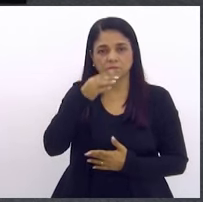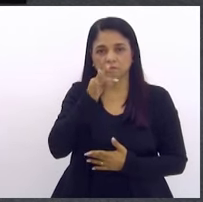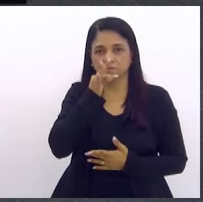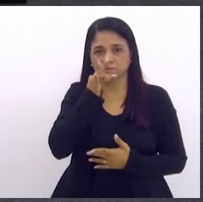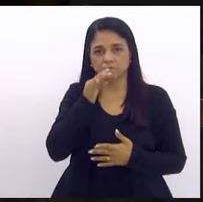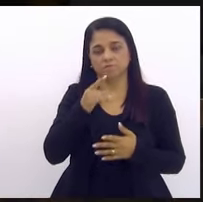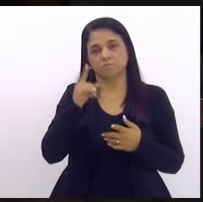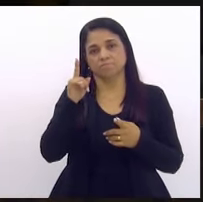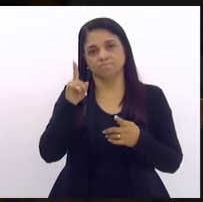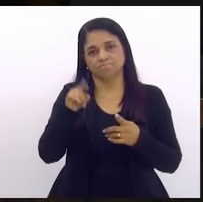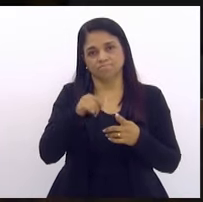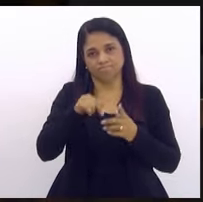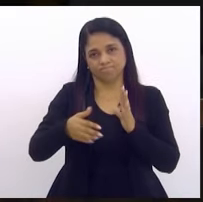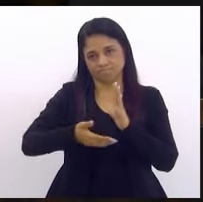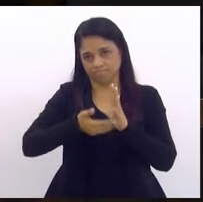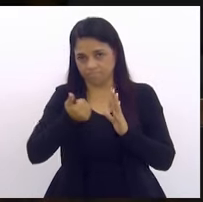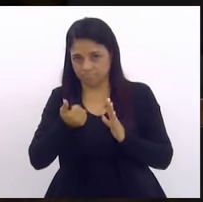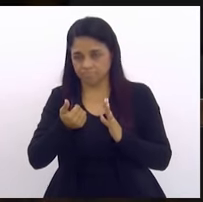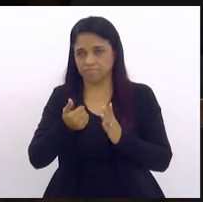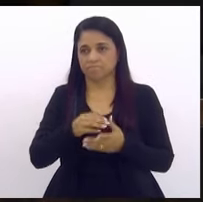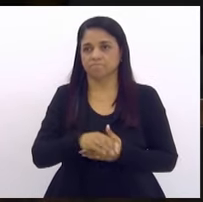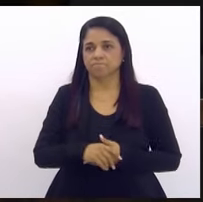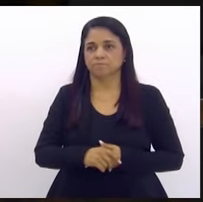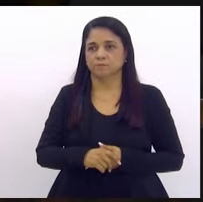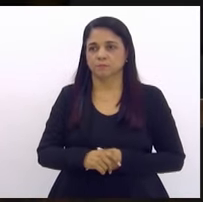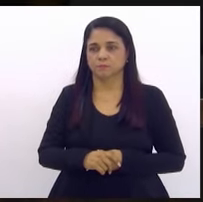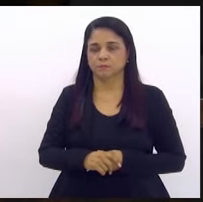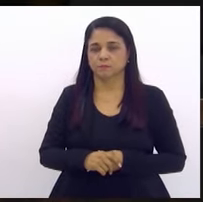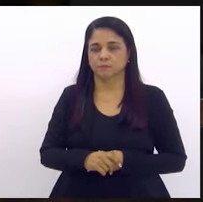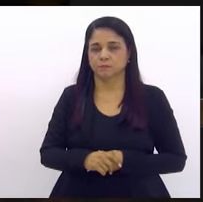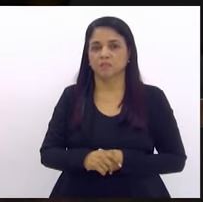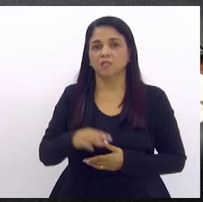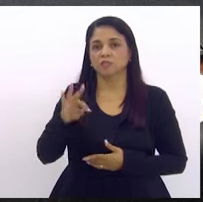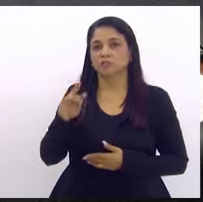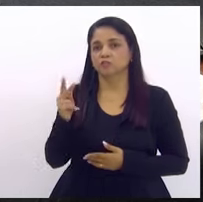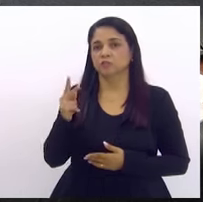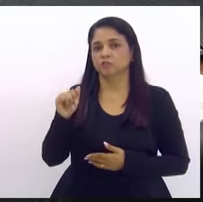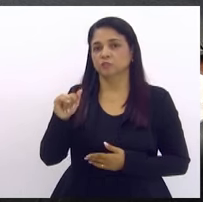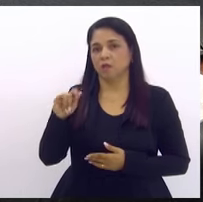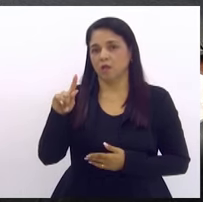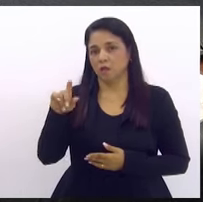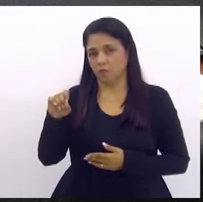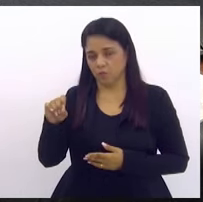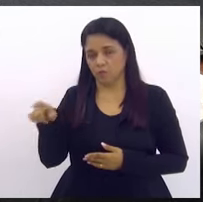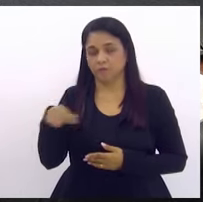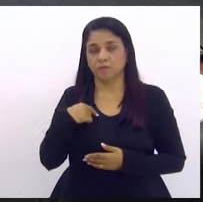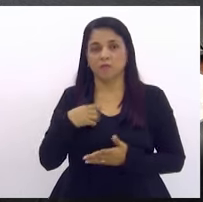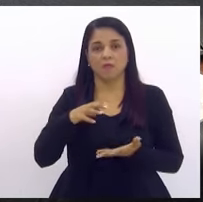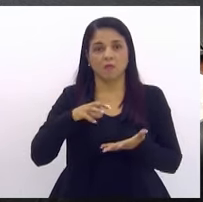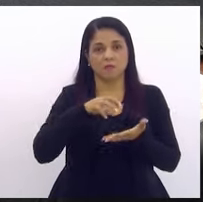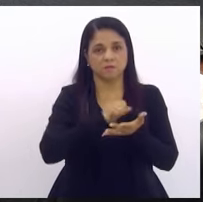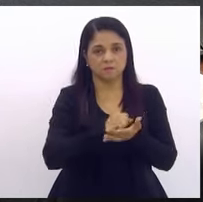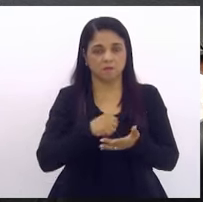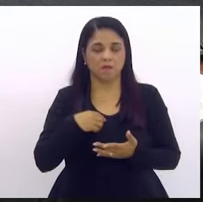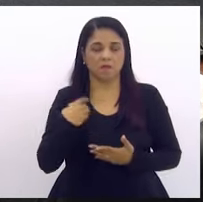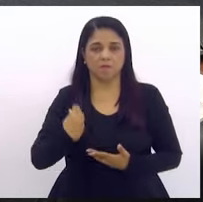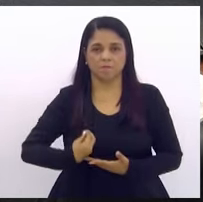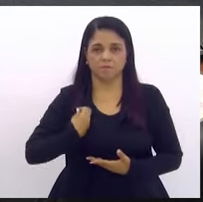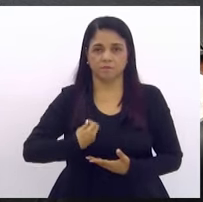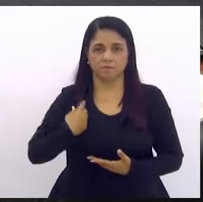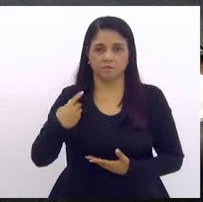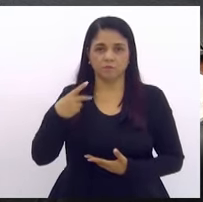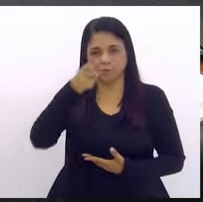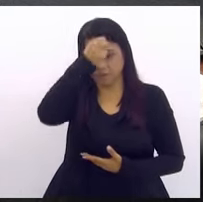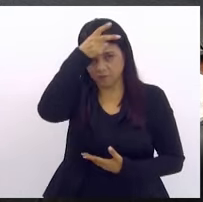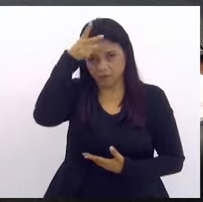presidente. Presidente, pela ordem. Tiagão, fica à vontade. Só para registrar a presença do prefeito Clovinho de Miracema, que está aqui com